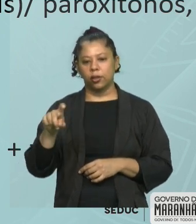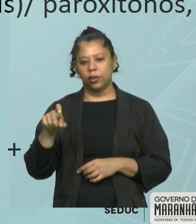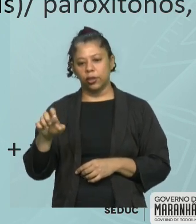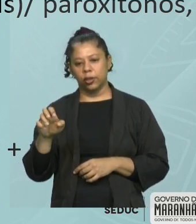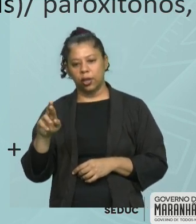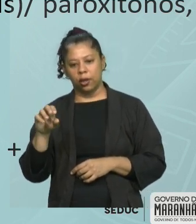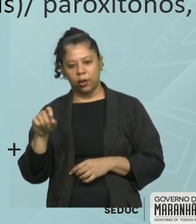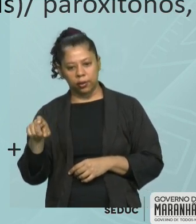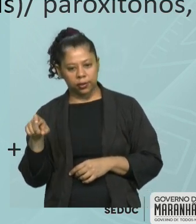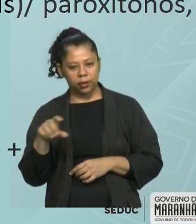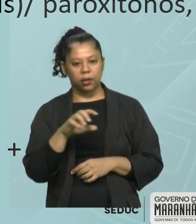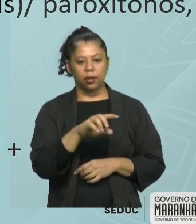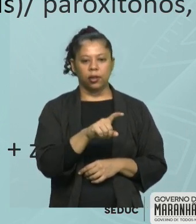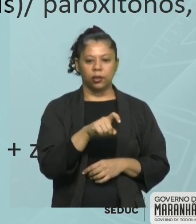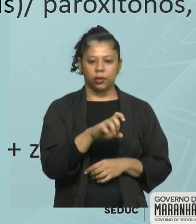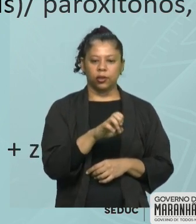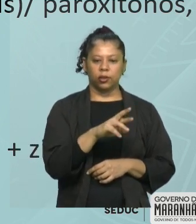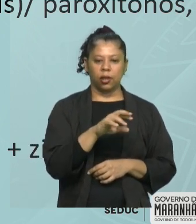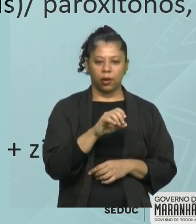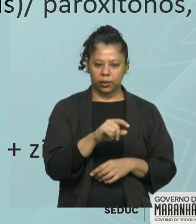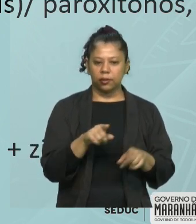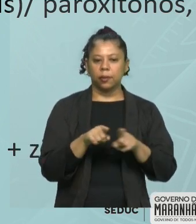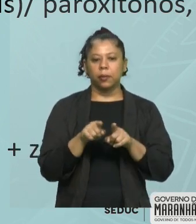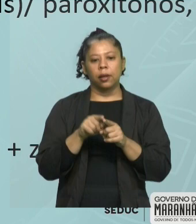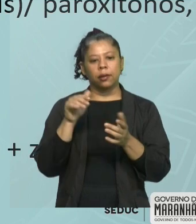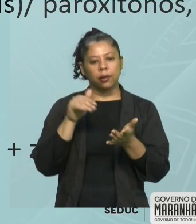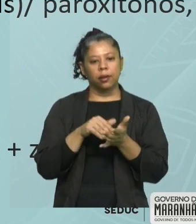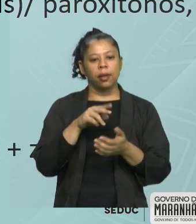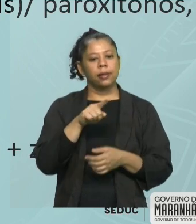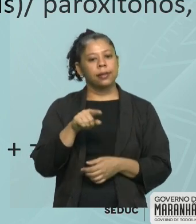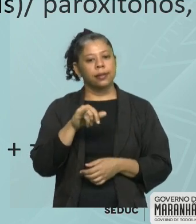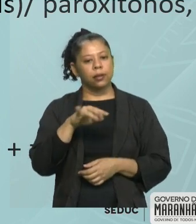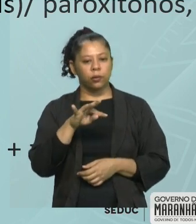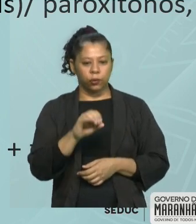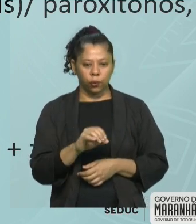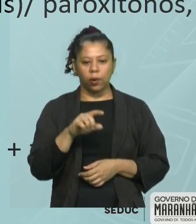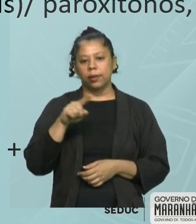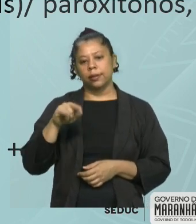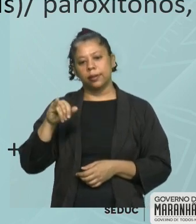tenho balão, mais o zinho fica balões, zinhos.